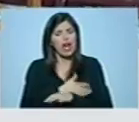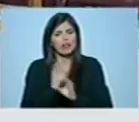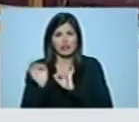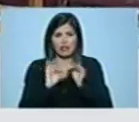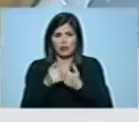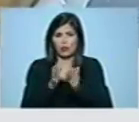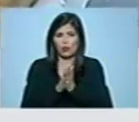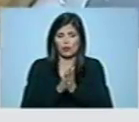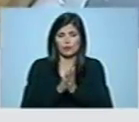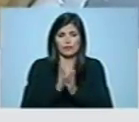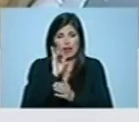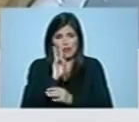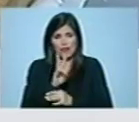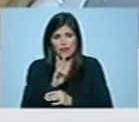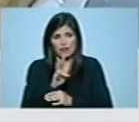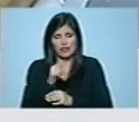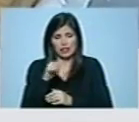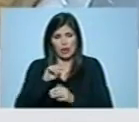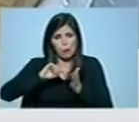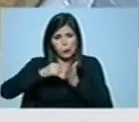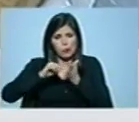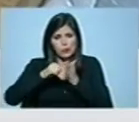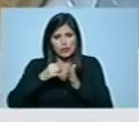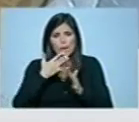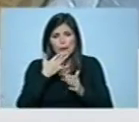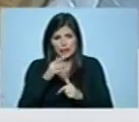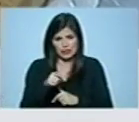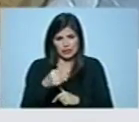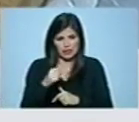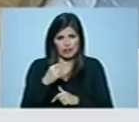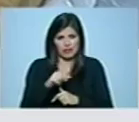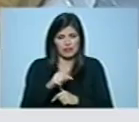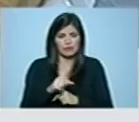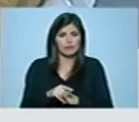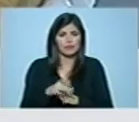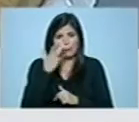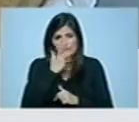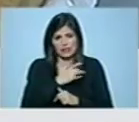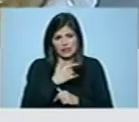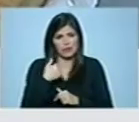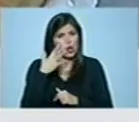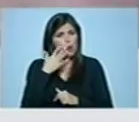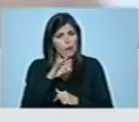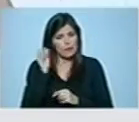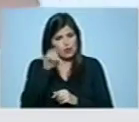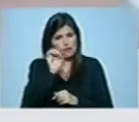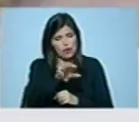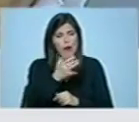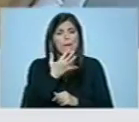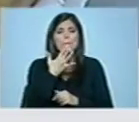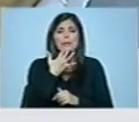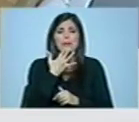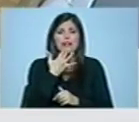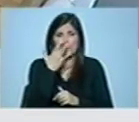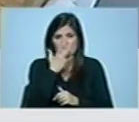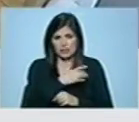É assim, está a ver que tem aqui pontinhos de pimenta e não sei o que, pronto. Pimenta preta, que eu normalmente utilizo a pimenta preta,